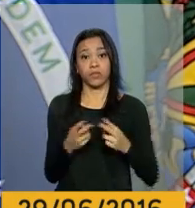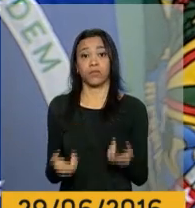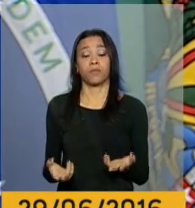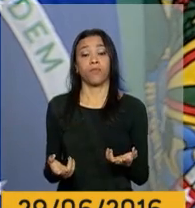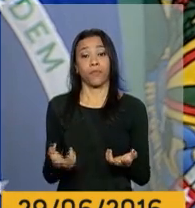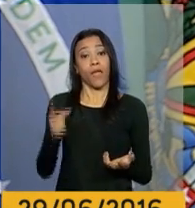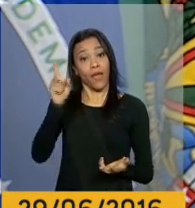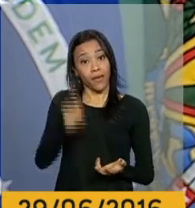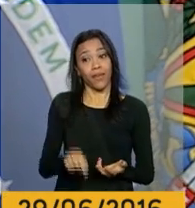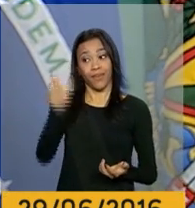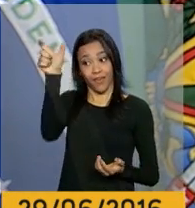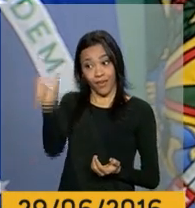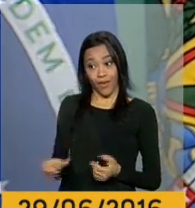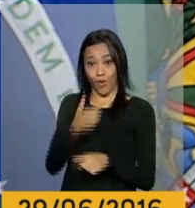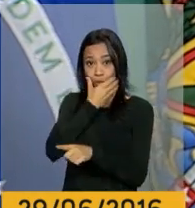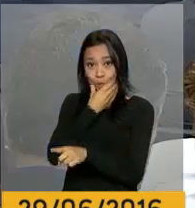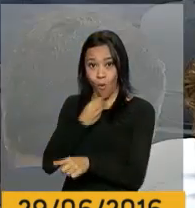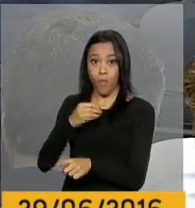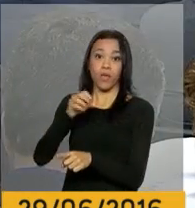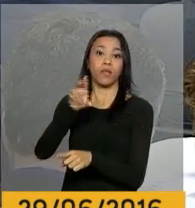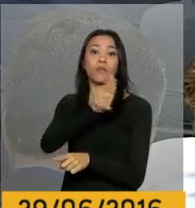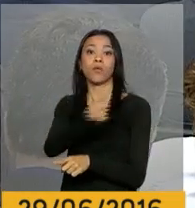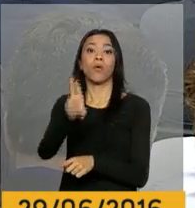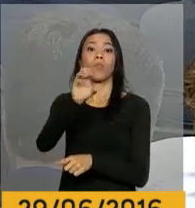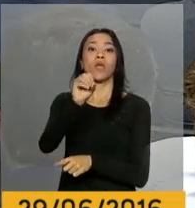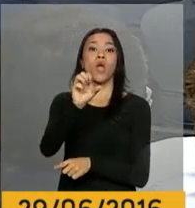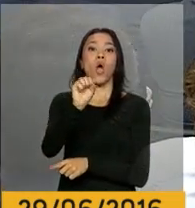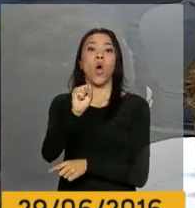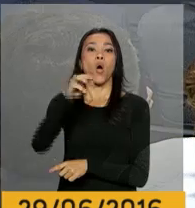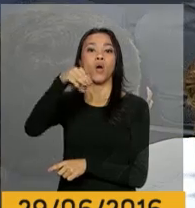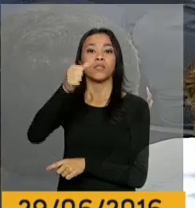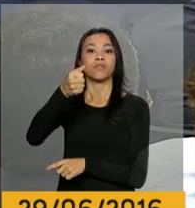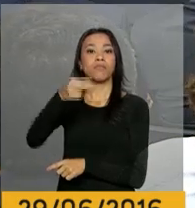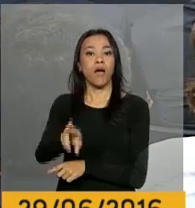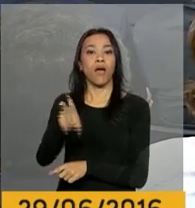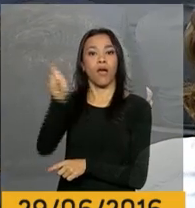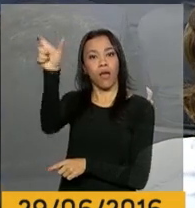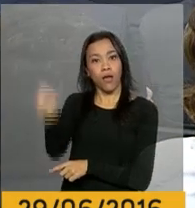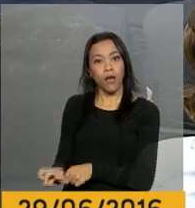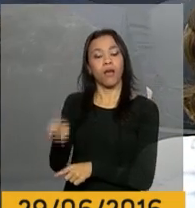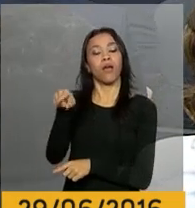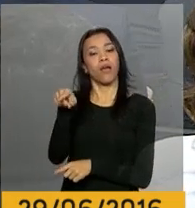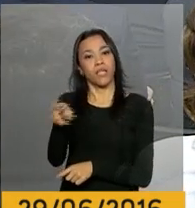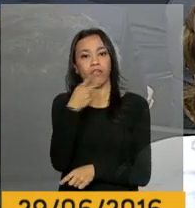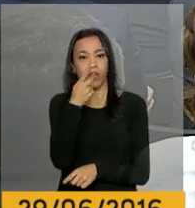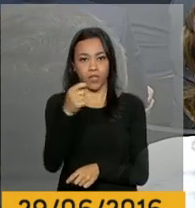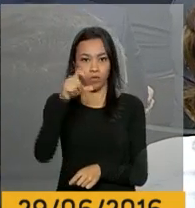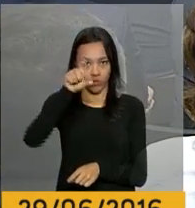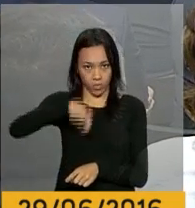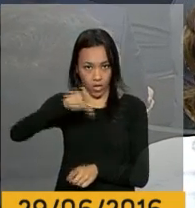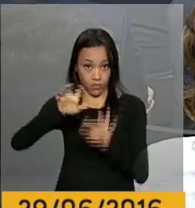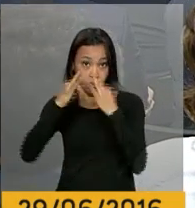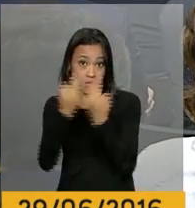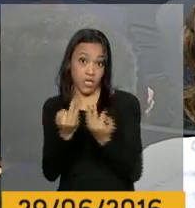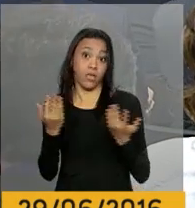é que Osmar Terra veio aqui para dizer, olha aqui, não houve revalorização do Bolsa Família ao longo de